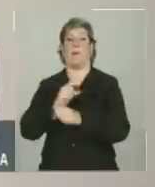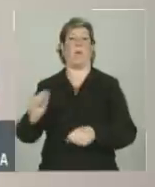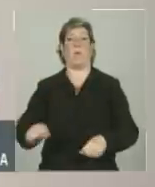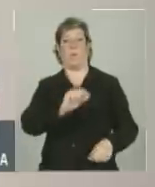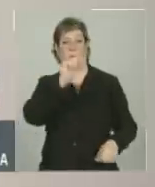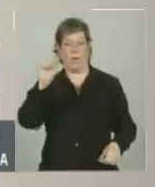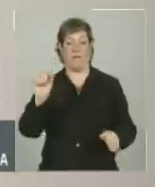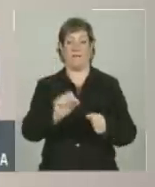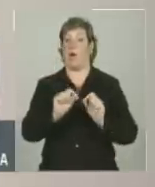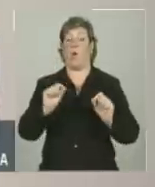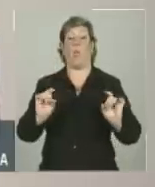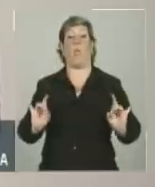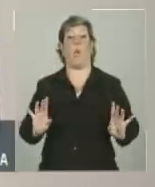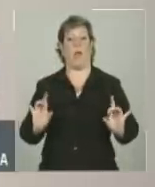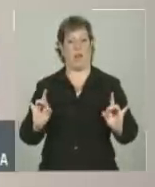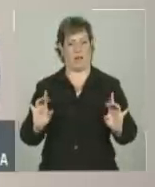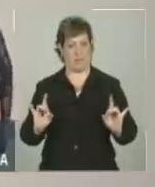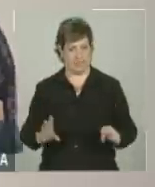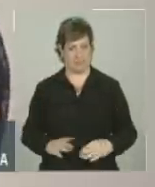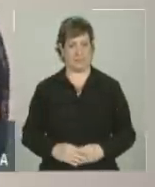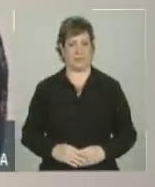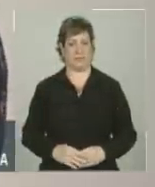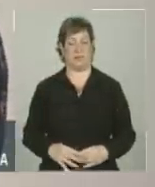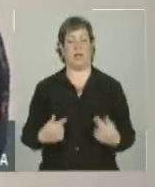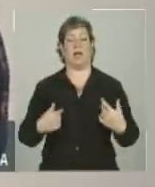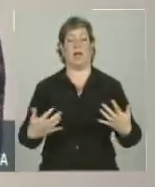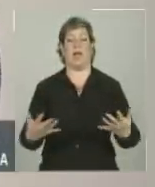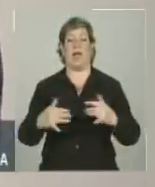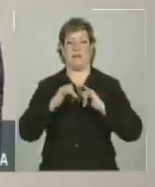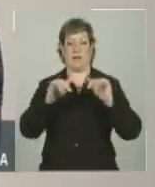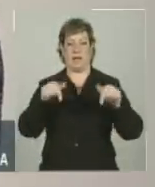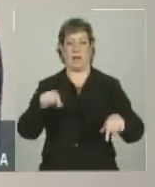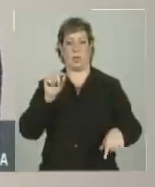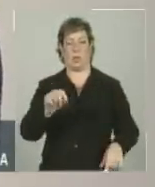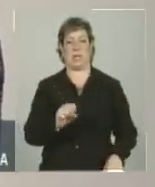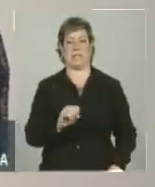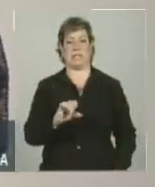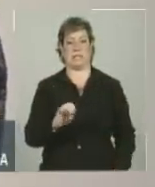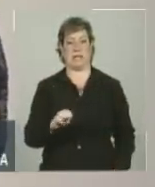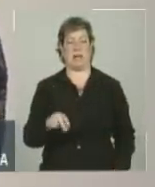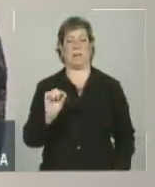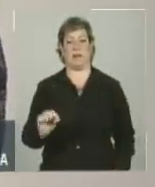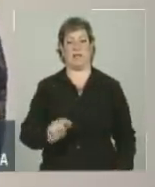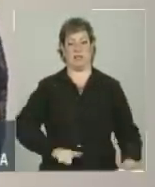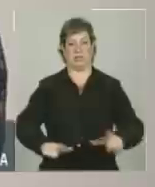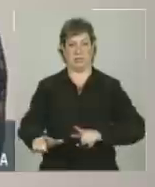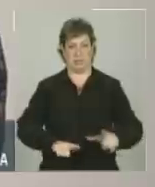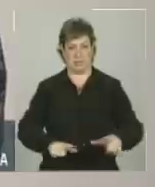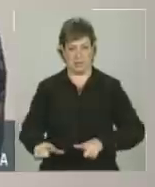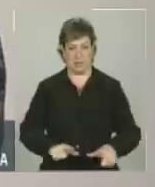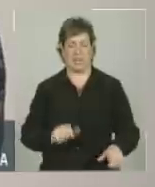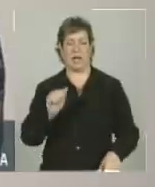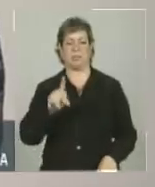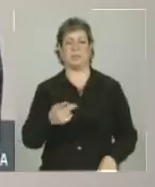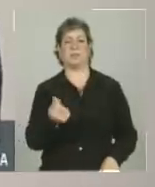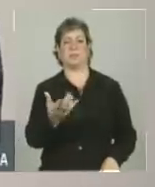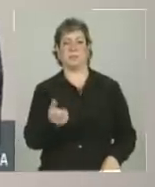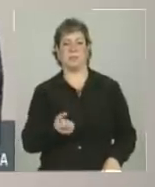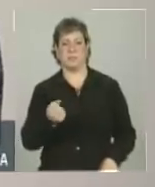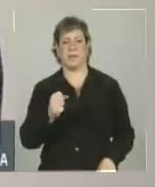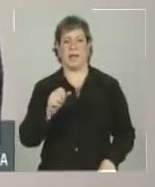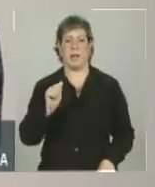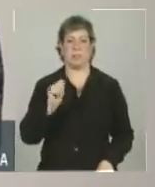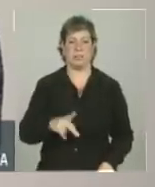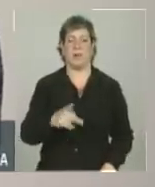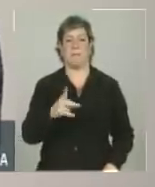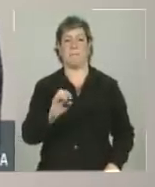com qualidade. Quero destacar aqui o sistema de gestão da Previdência Social, que acompanha